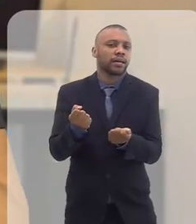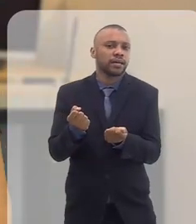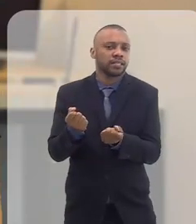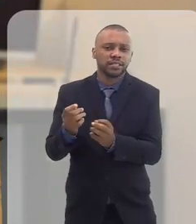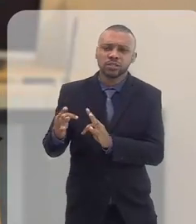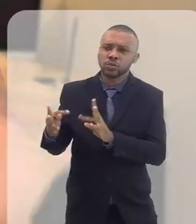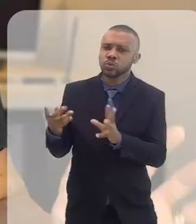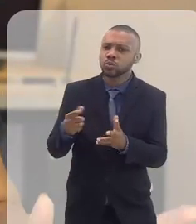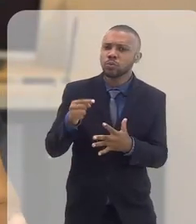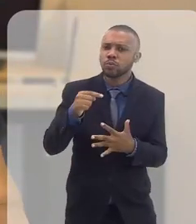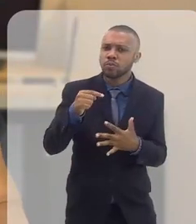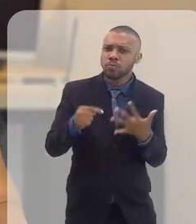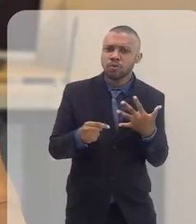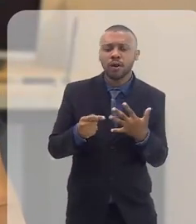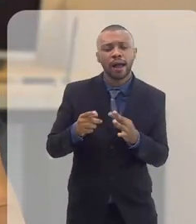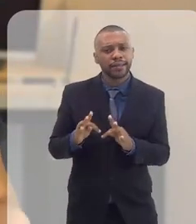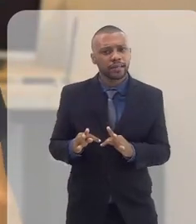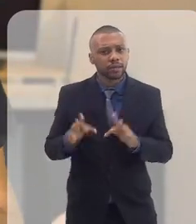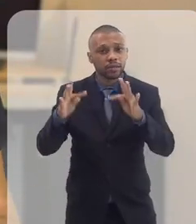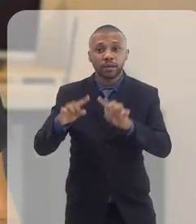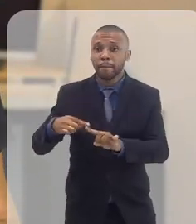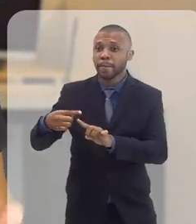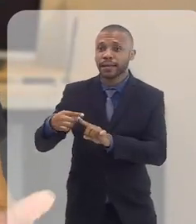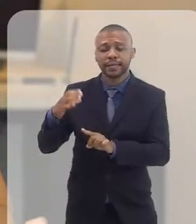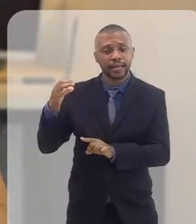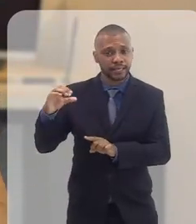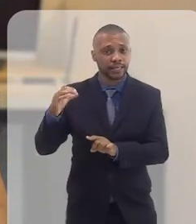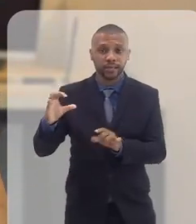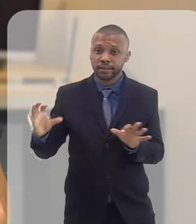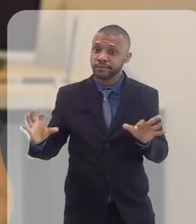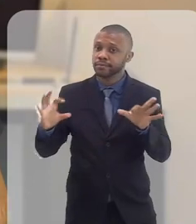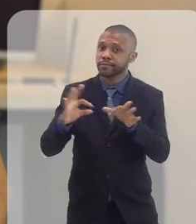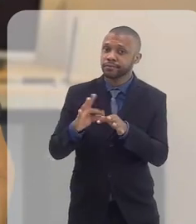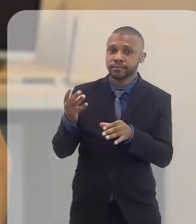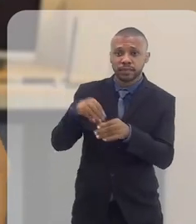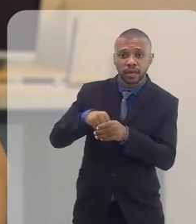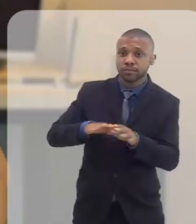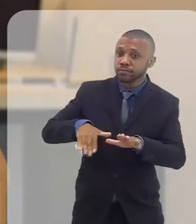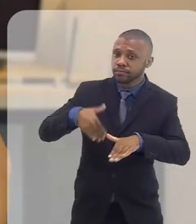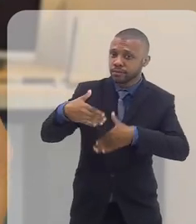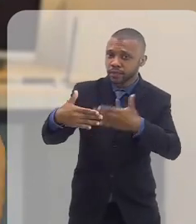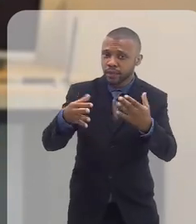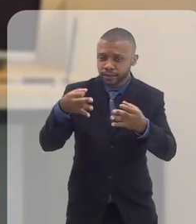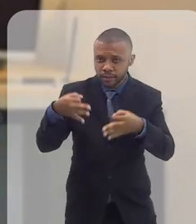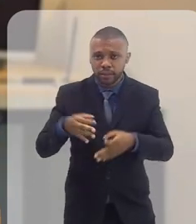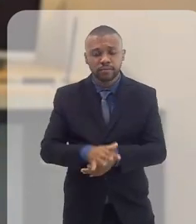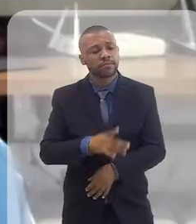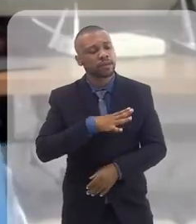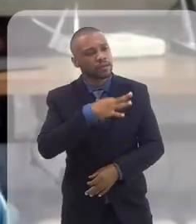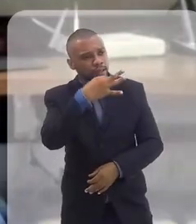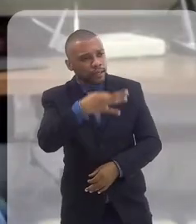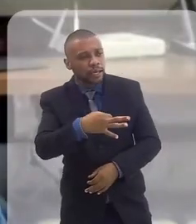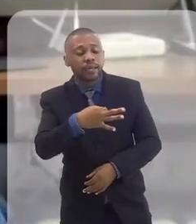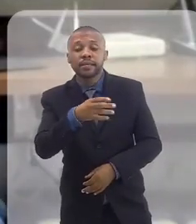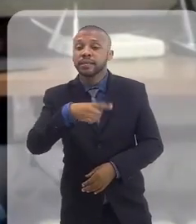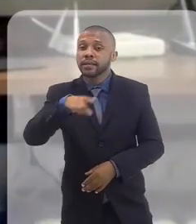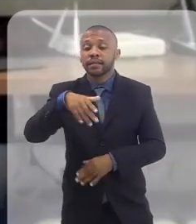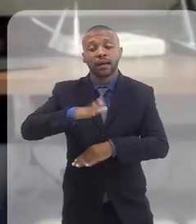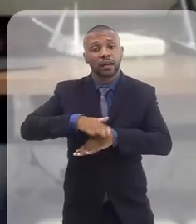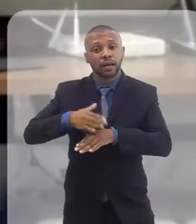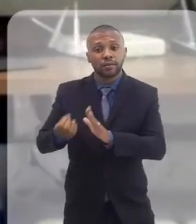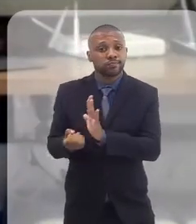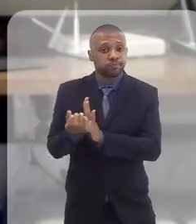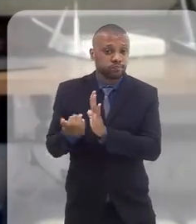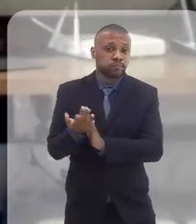sustentabilidade, de tudo, né, a tecnologia e a ciência estão envolvidas, né? Com certeza.